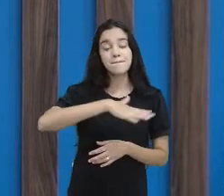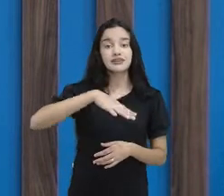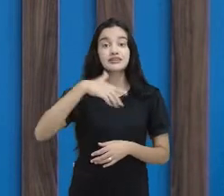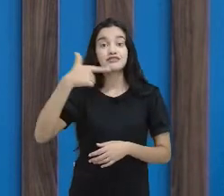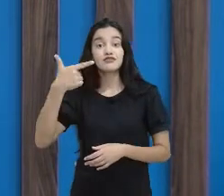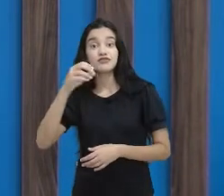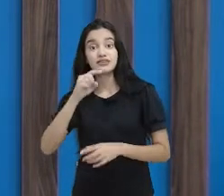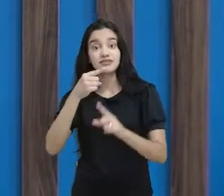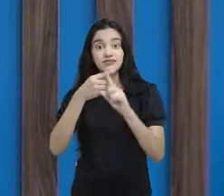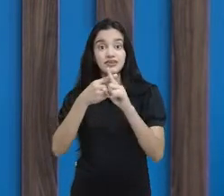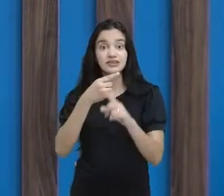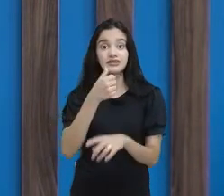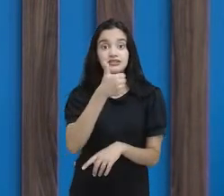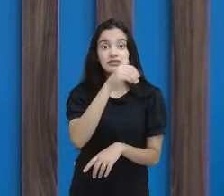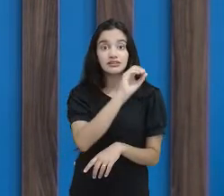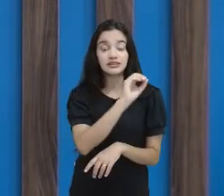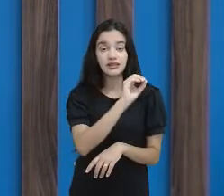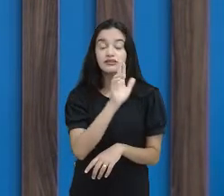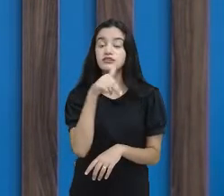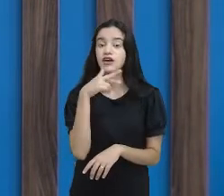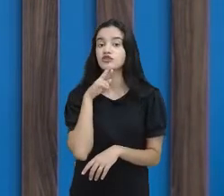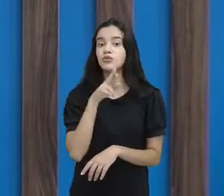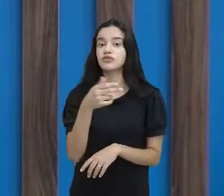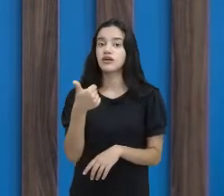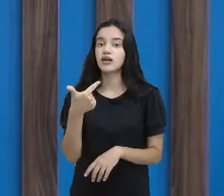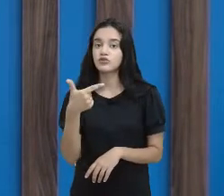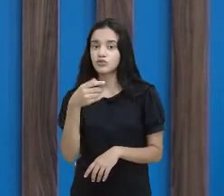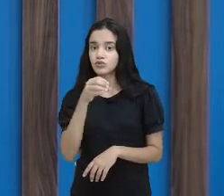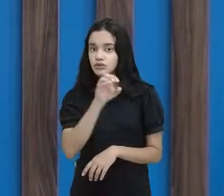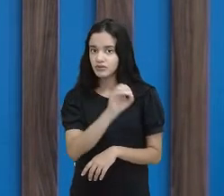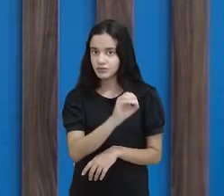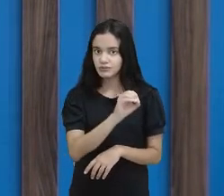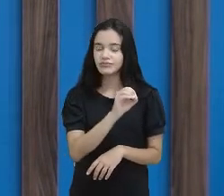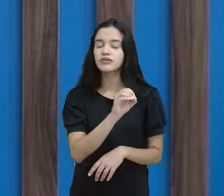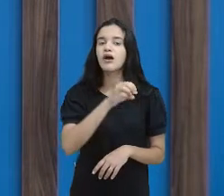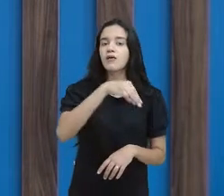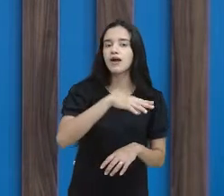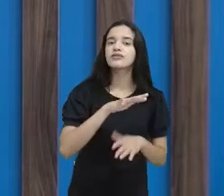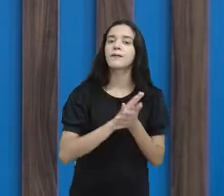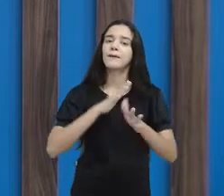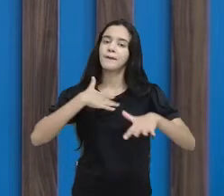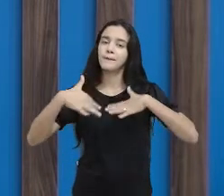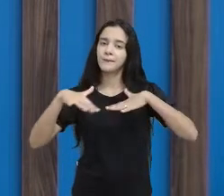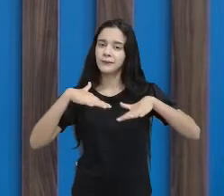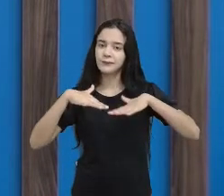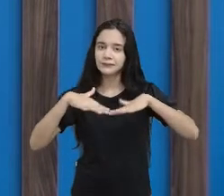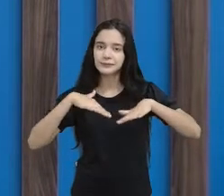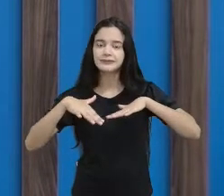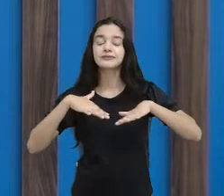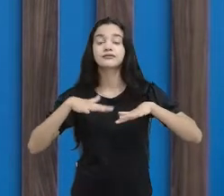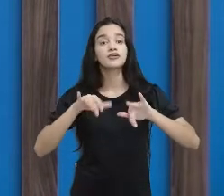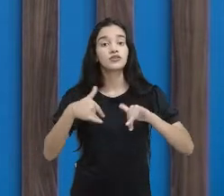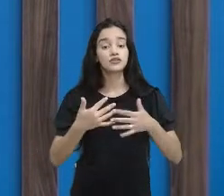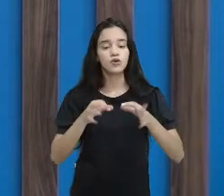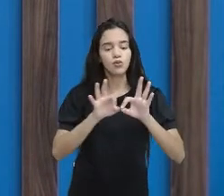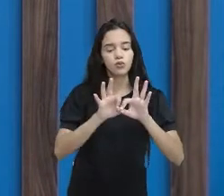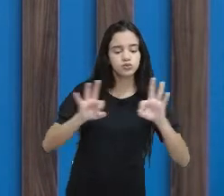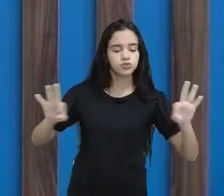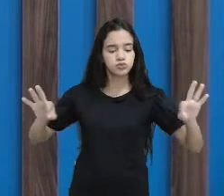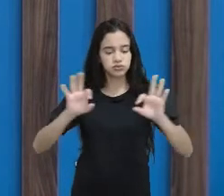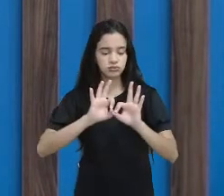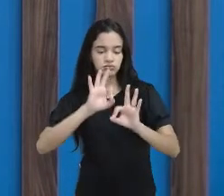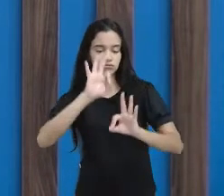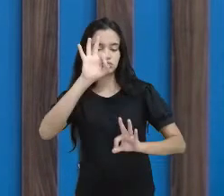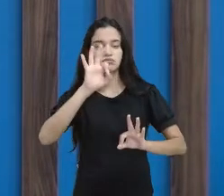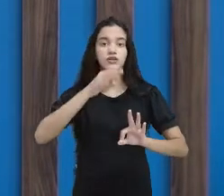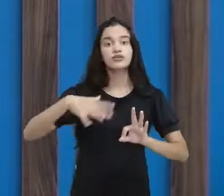10, 200 metros quadrados. Então, é um espaço legal, que dá para movimentar bem aí, né? Só é você medir aí o tamanho